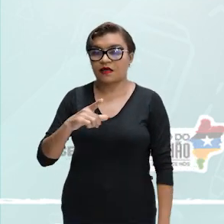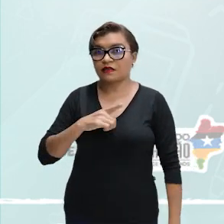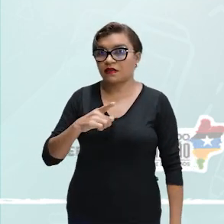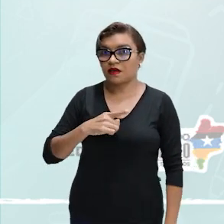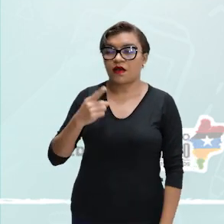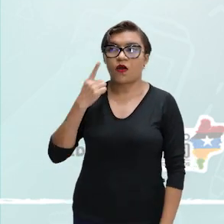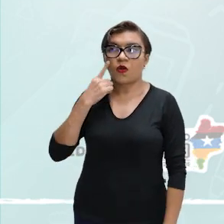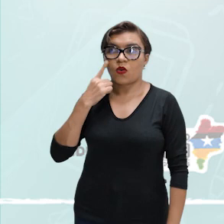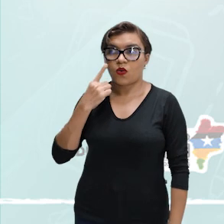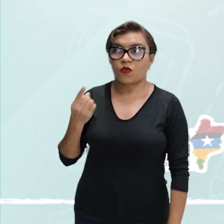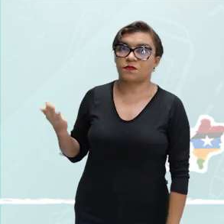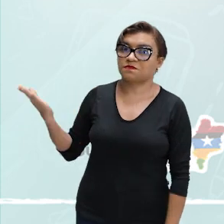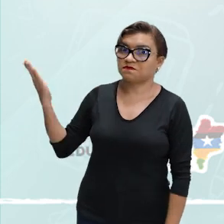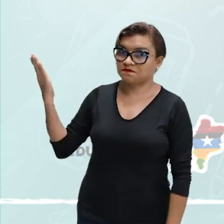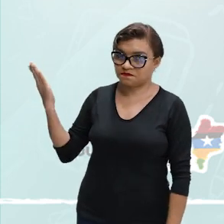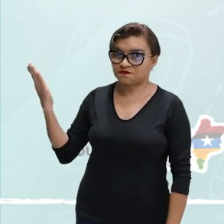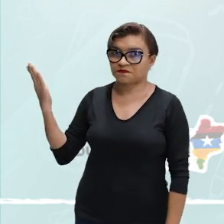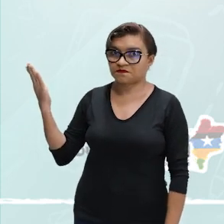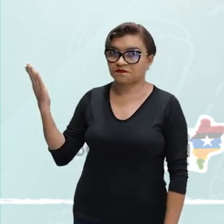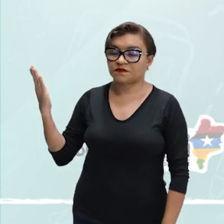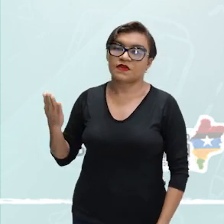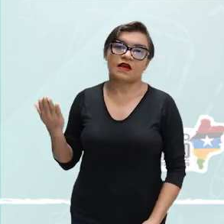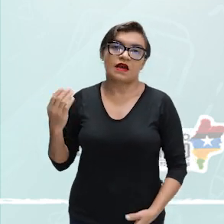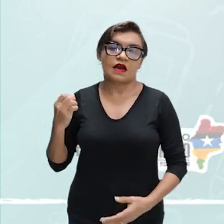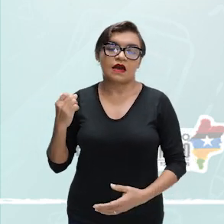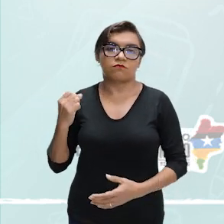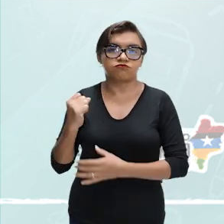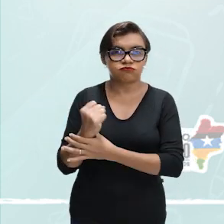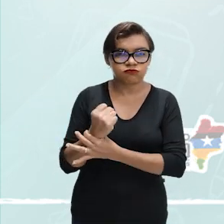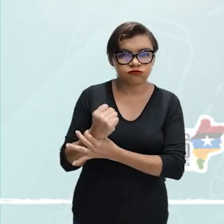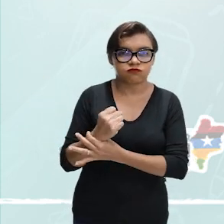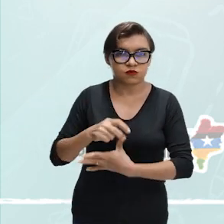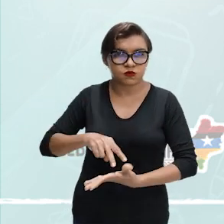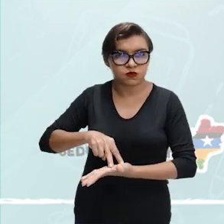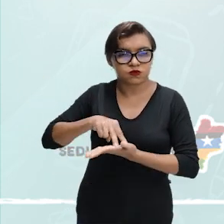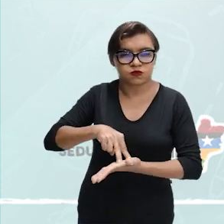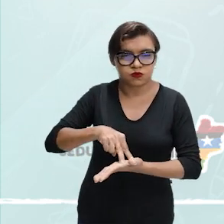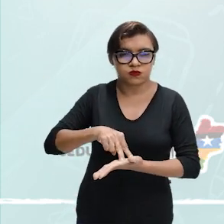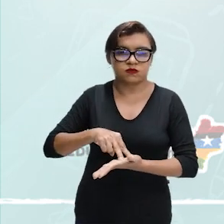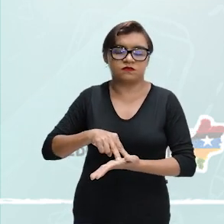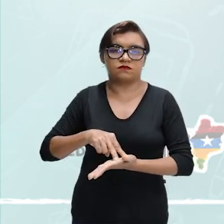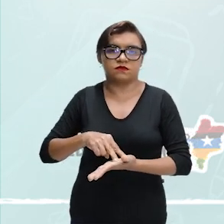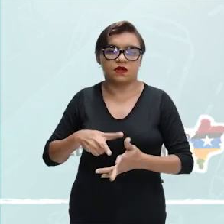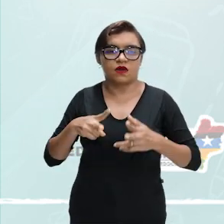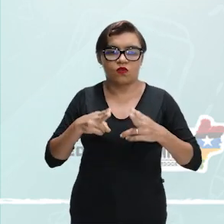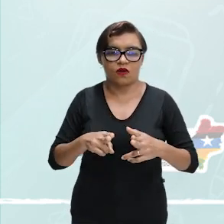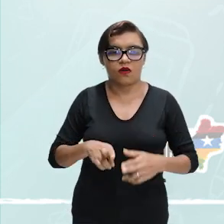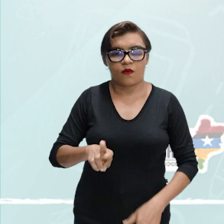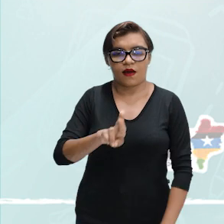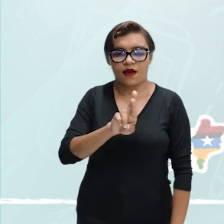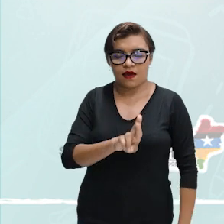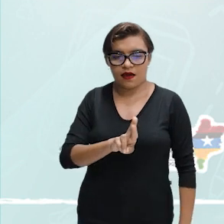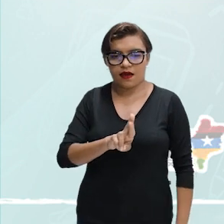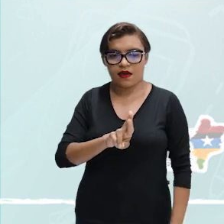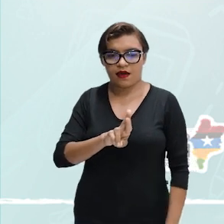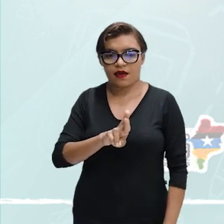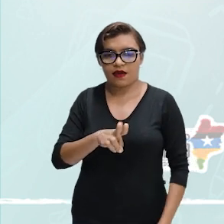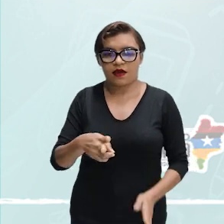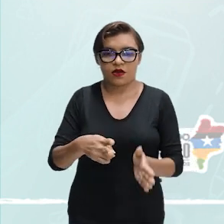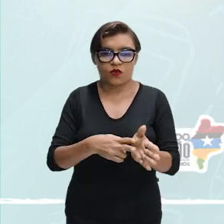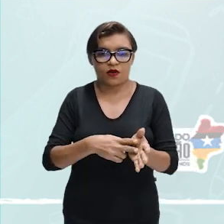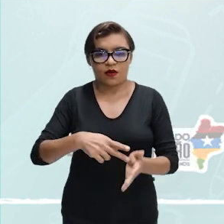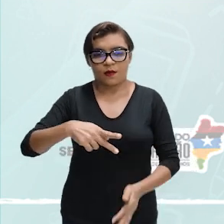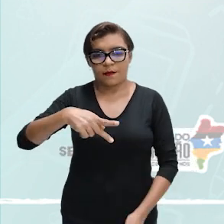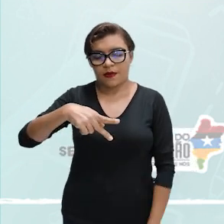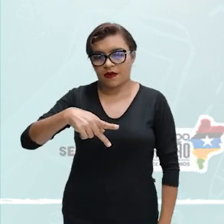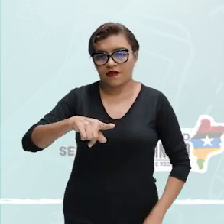né, a resistência é igual a resistividade multiplicado pela razão do